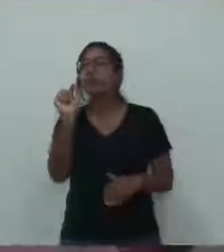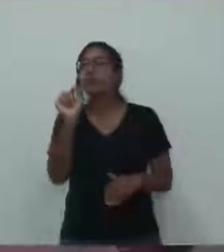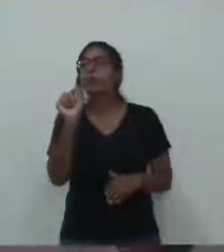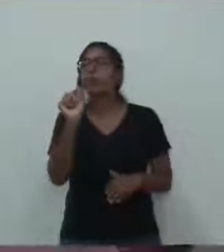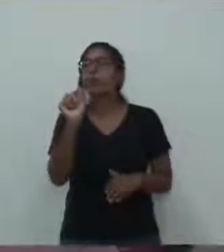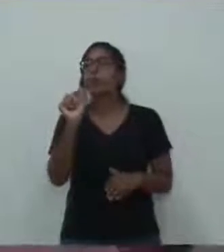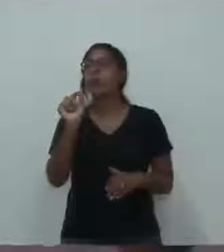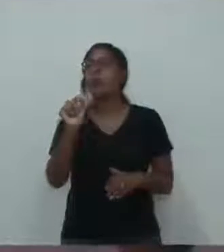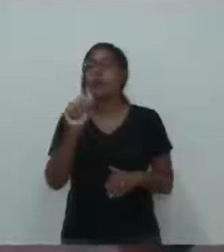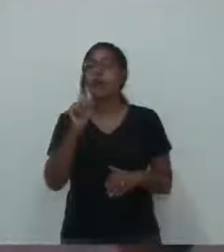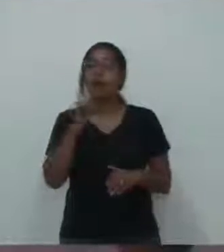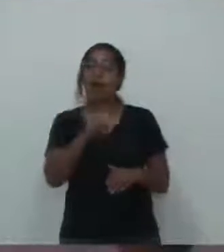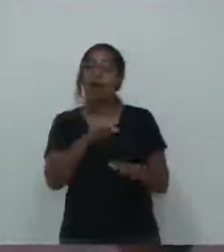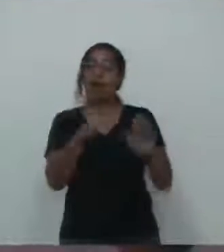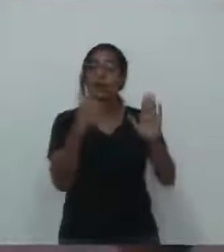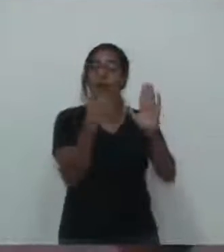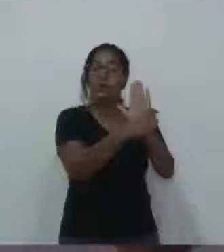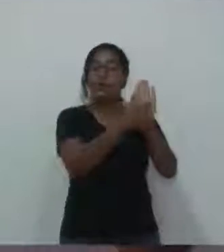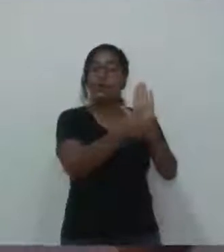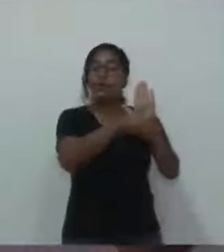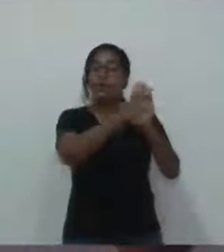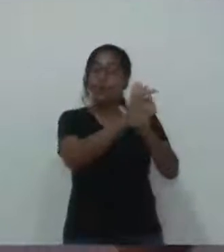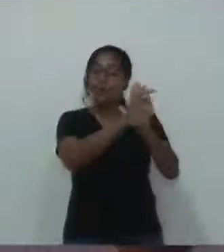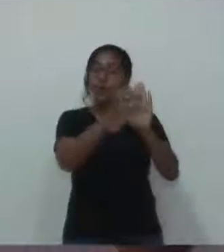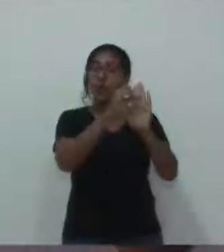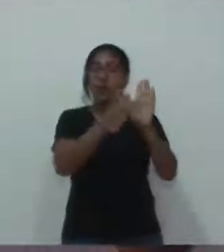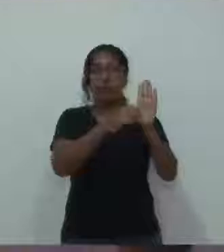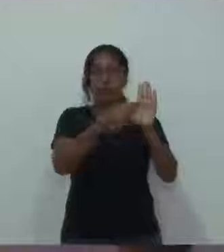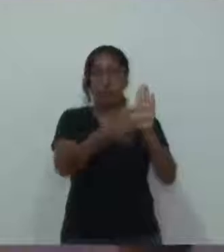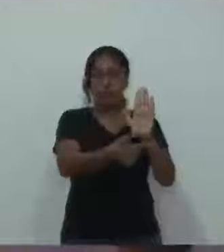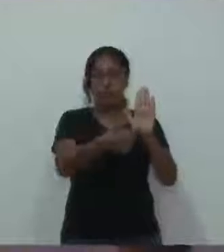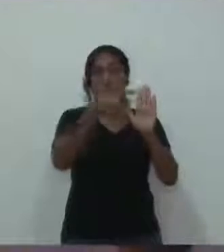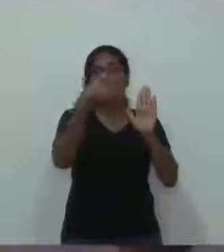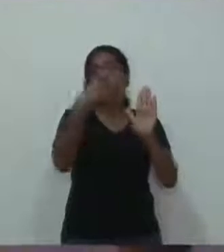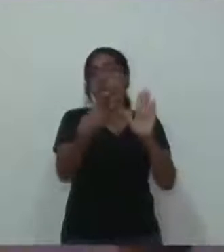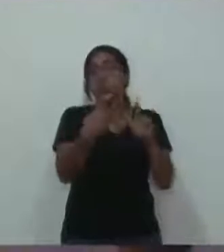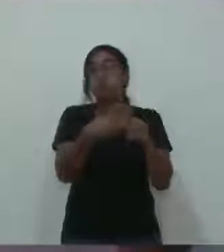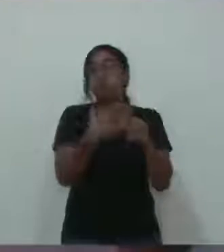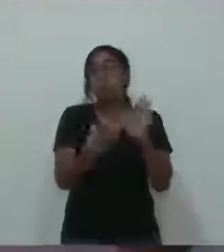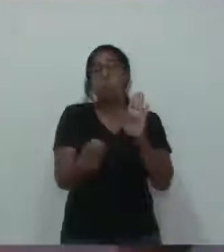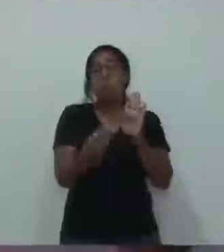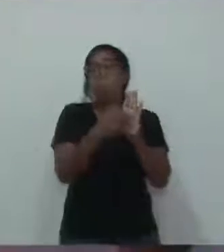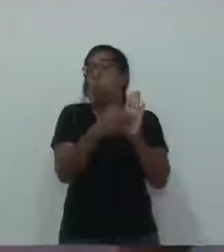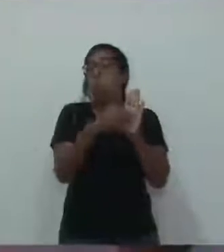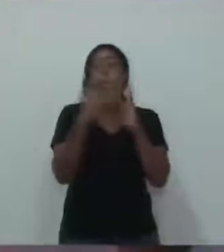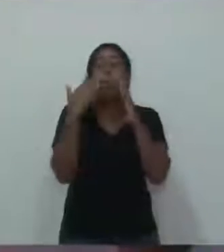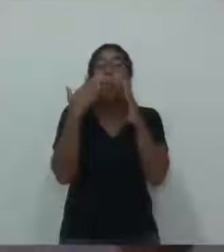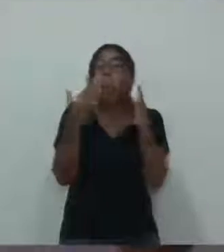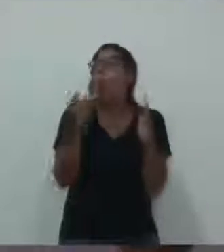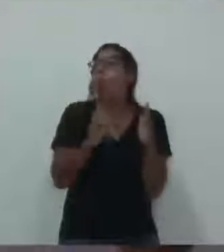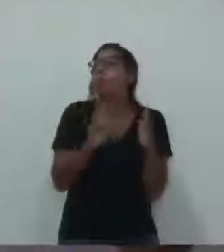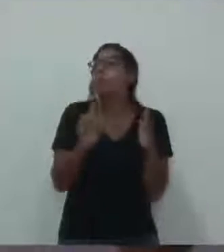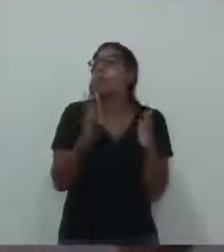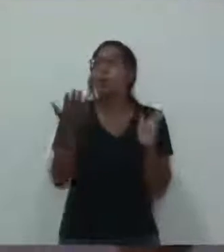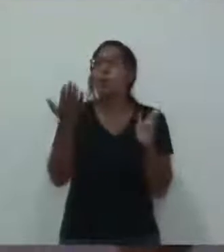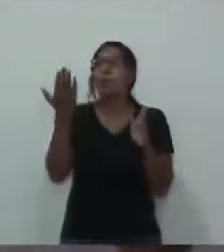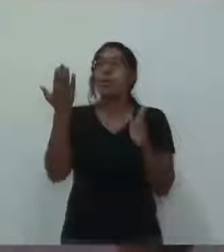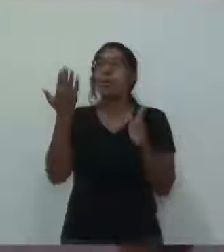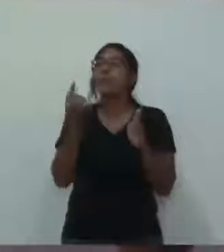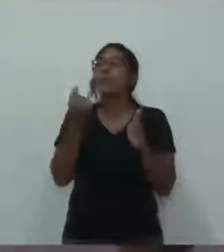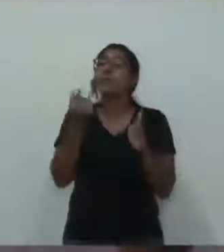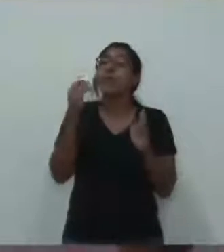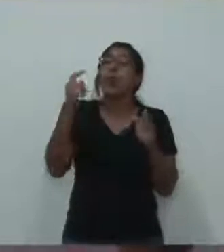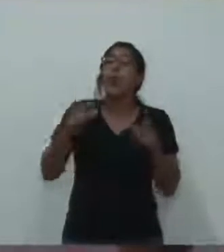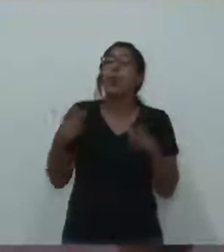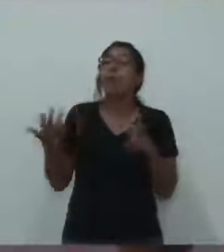do inciso 10 do artigo de 24, ok? Porque não está mostrando da onde, na verdade, da onde viria o dinheiro,